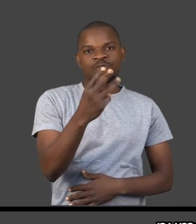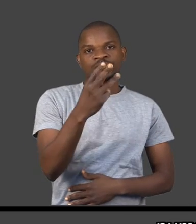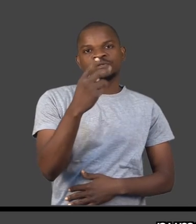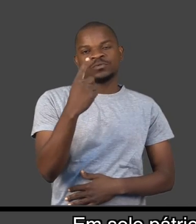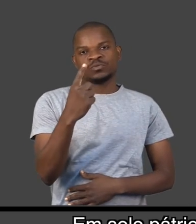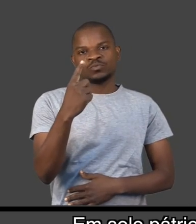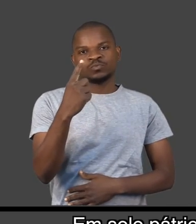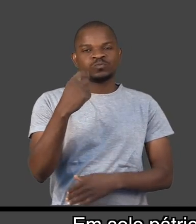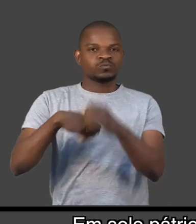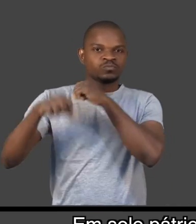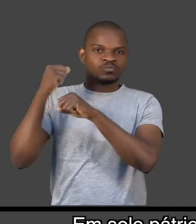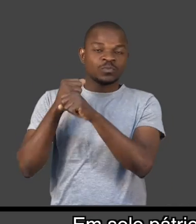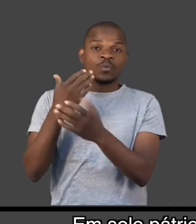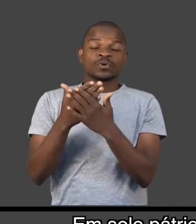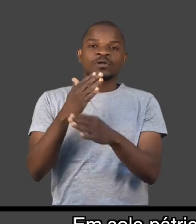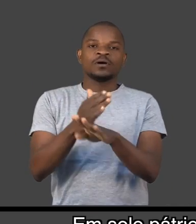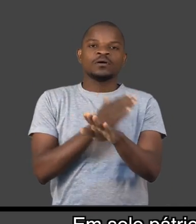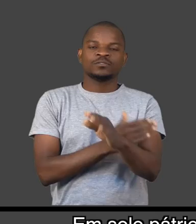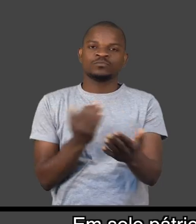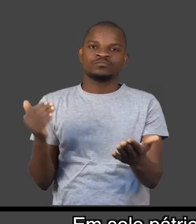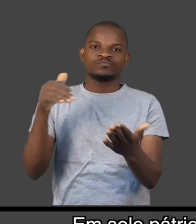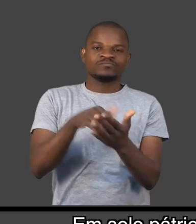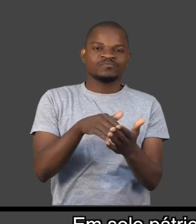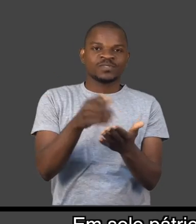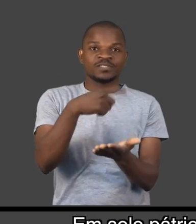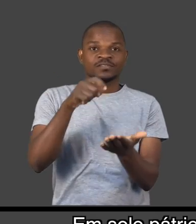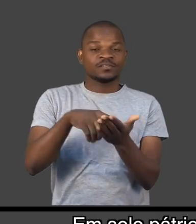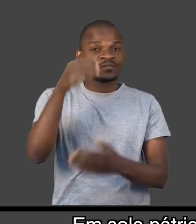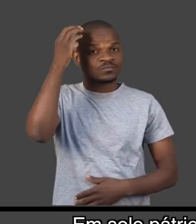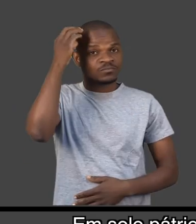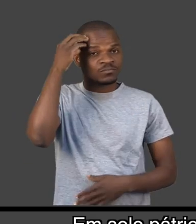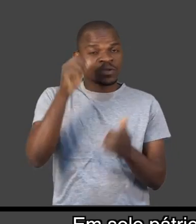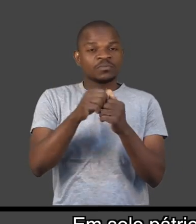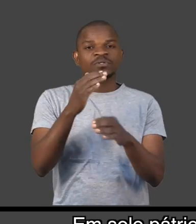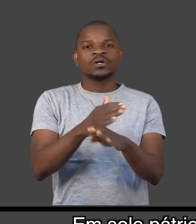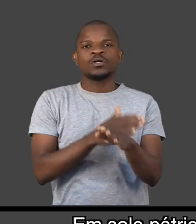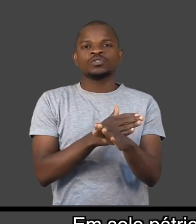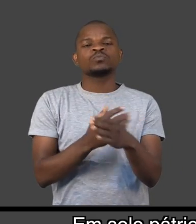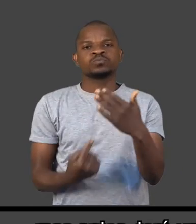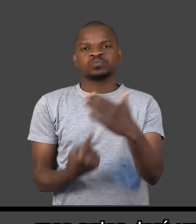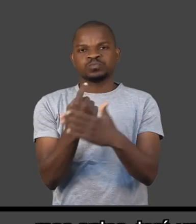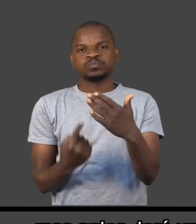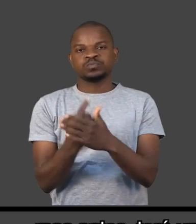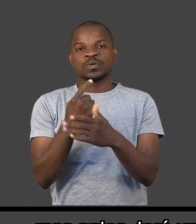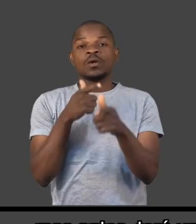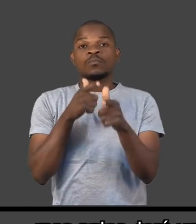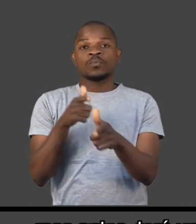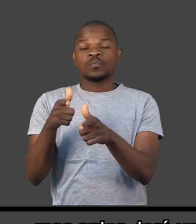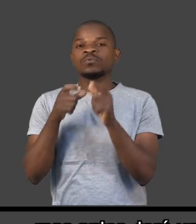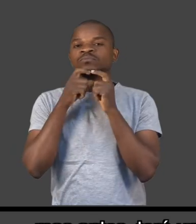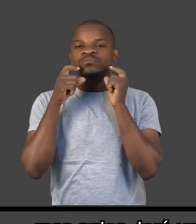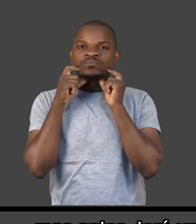o país. Em seu pátrio, o santo padre vai reunir-se com jovens e religiosos no pavilhão do Machacan, mas antes